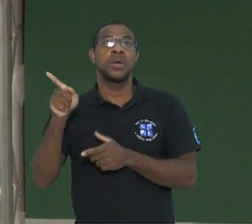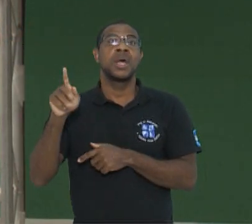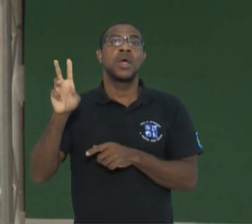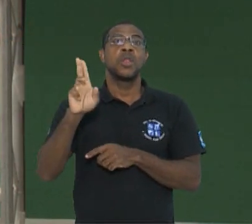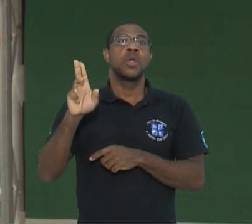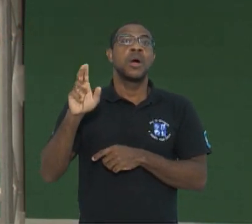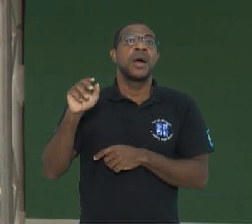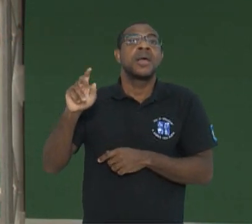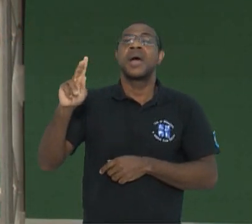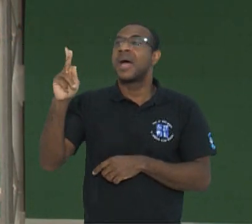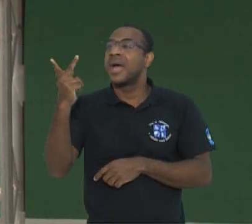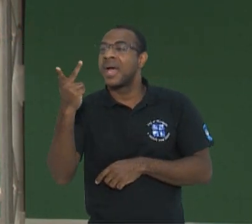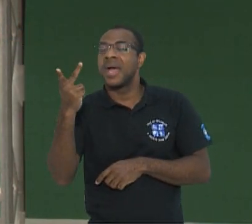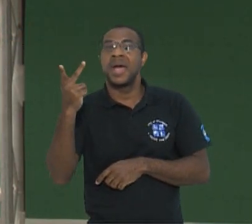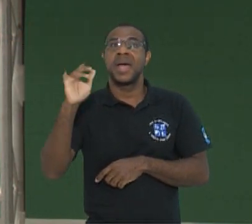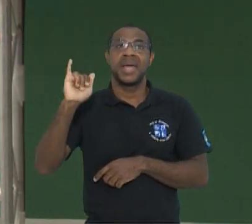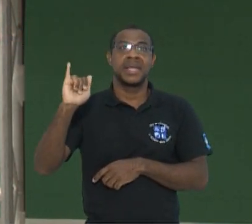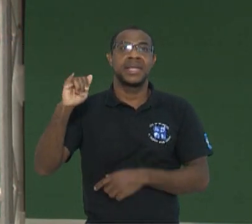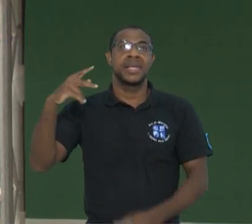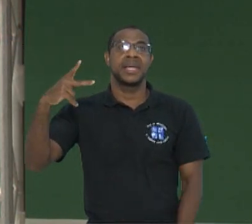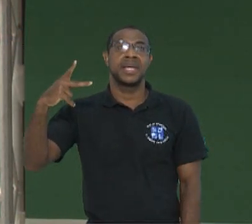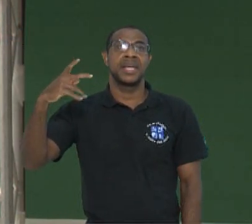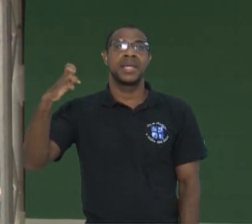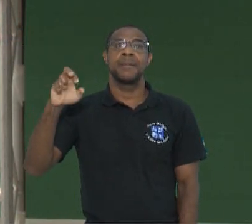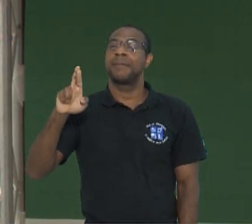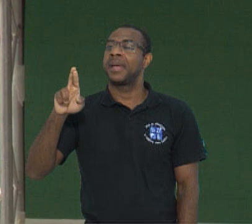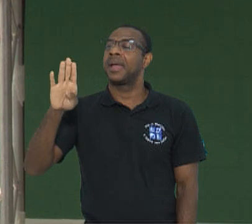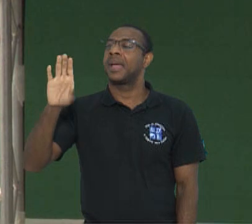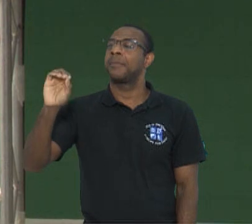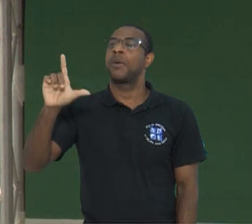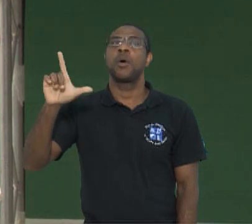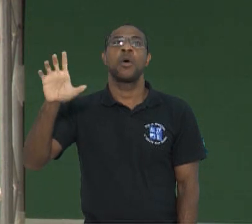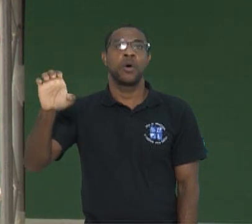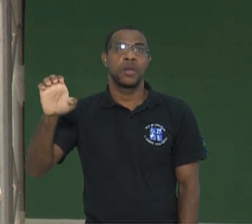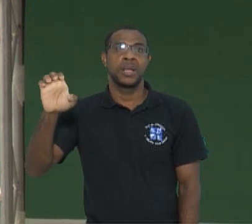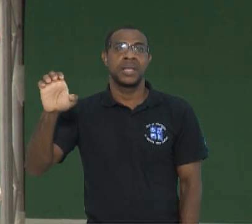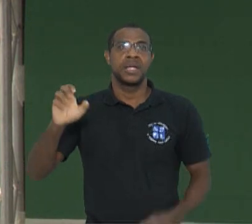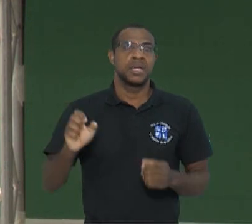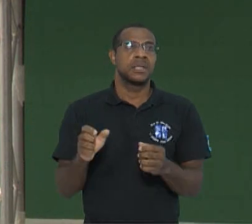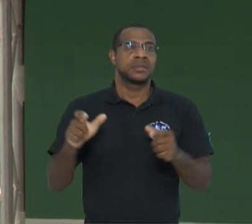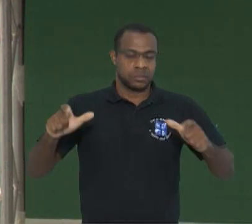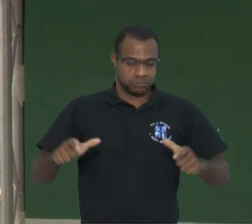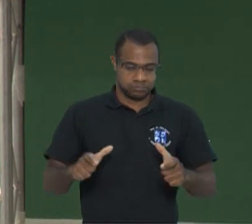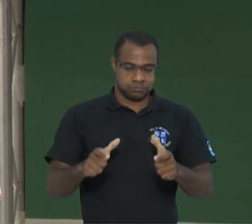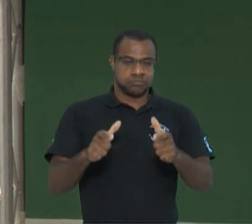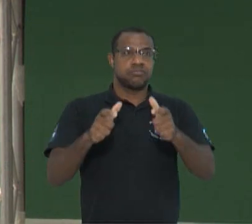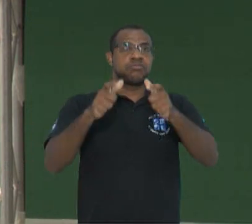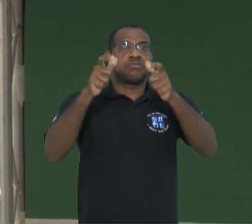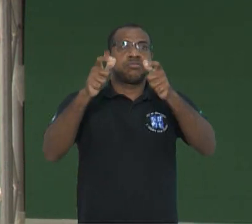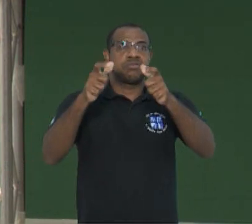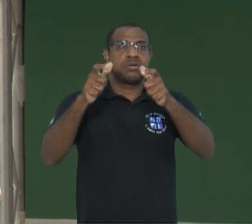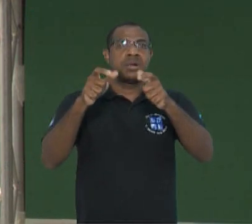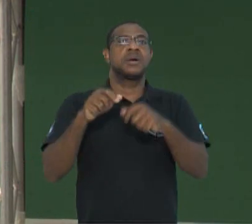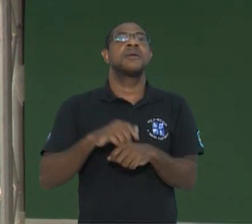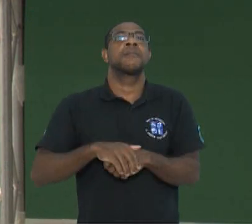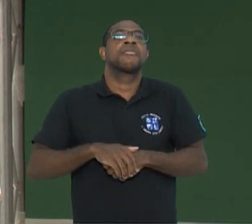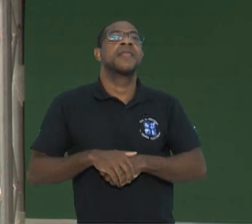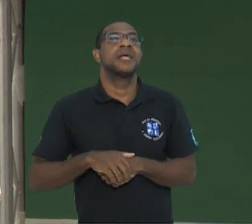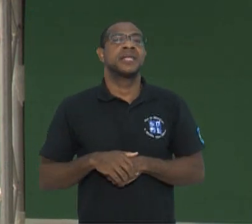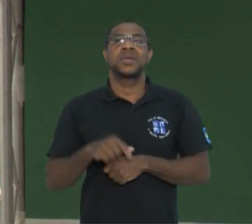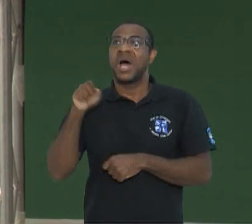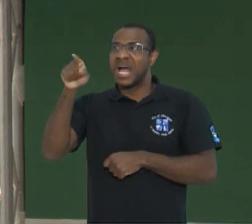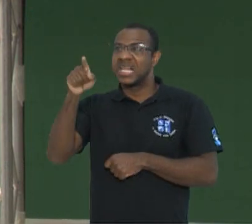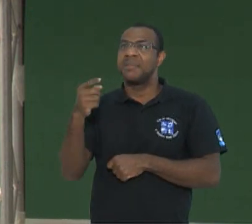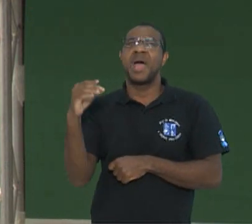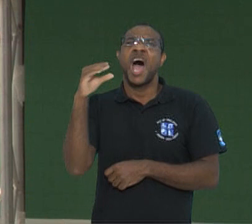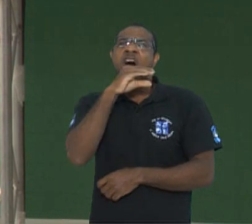segurança, essas usinas elas precisam ser refrigeradas, porque a temperatura é muito alta. Eu lembro do elemento urânio, que